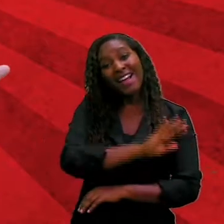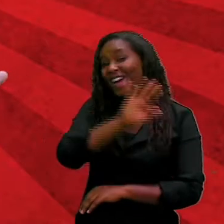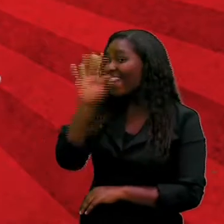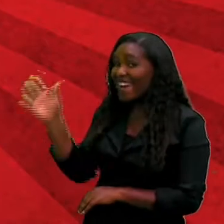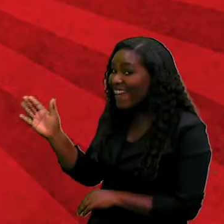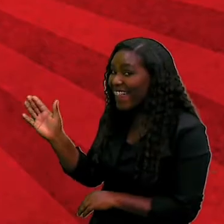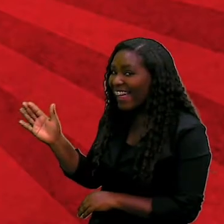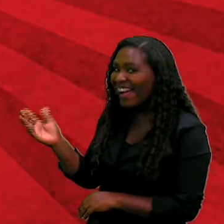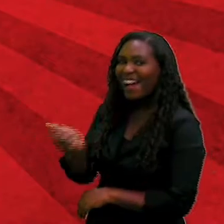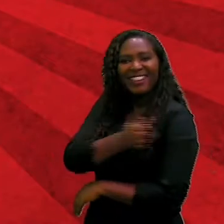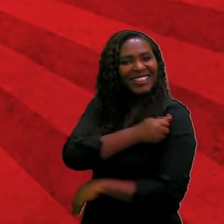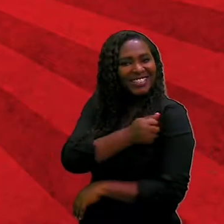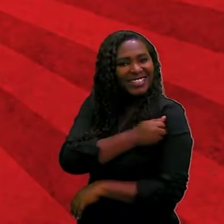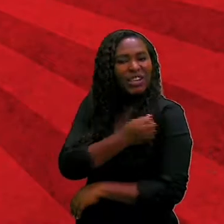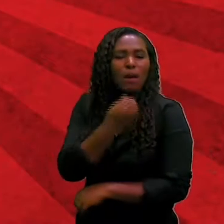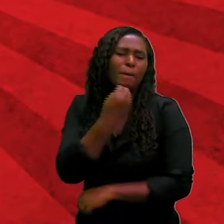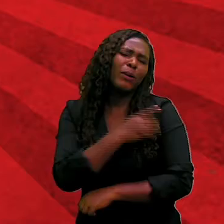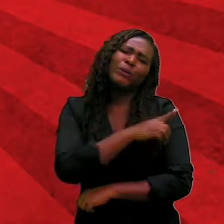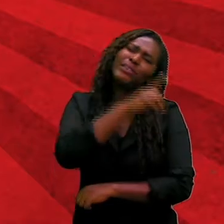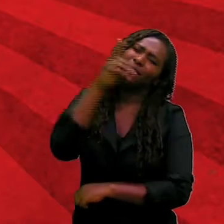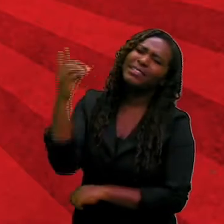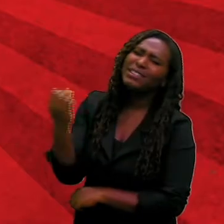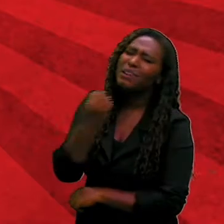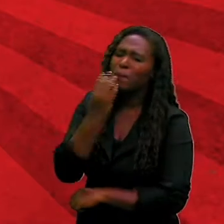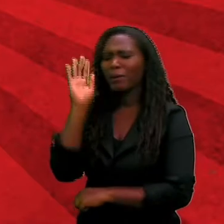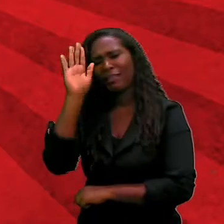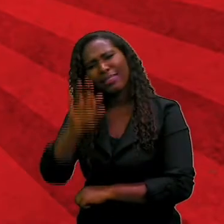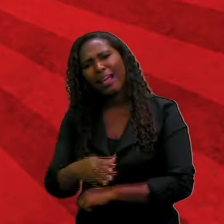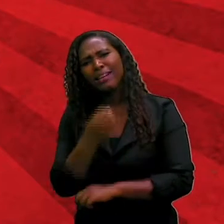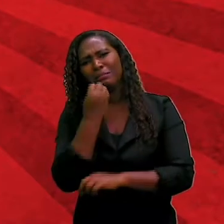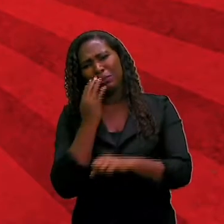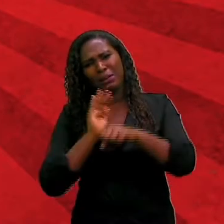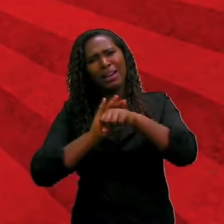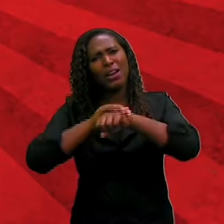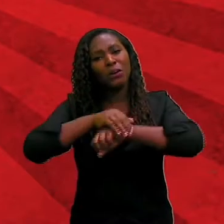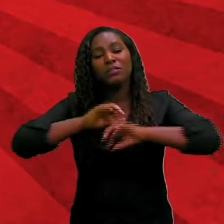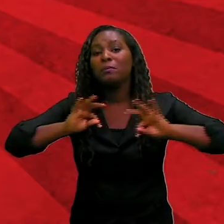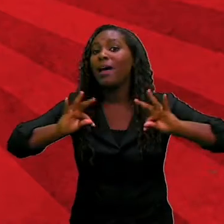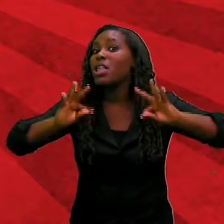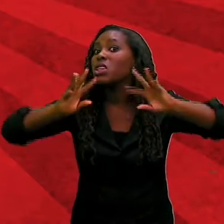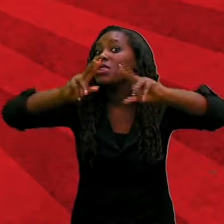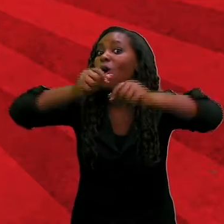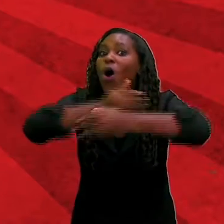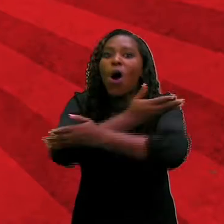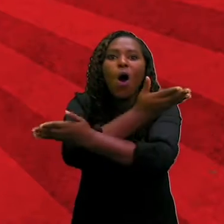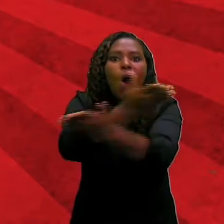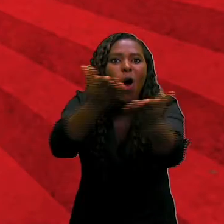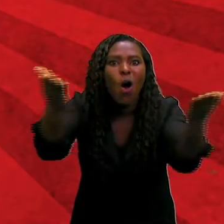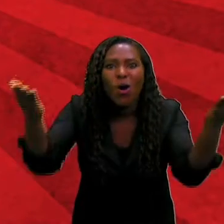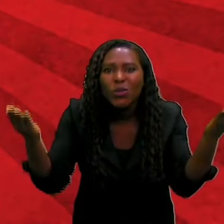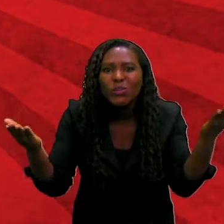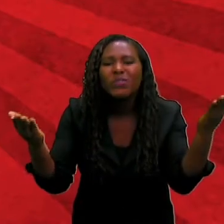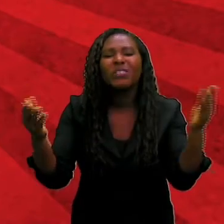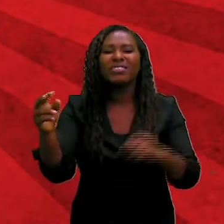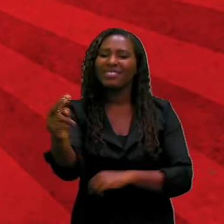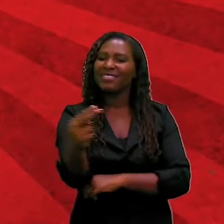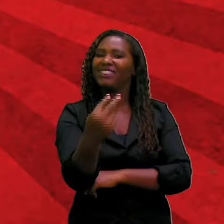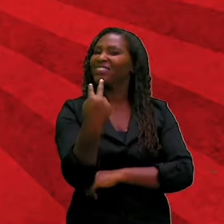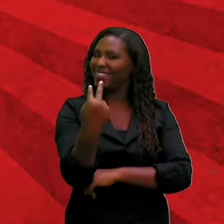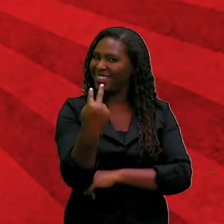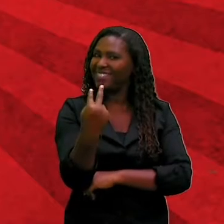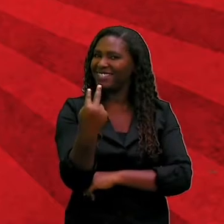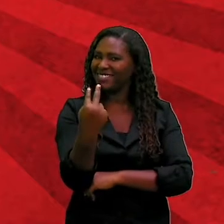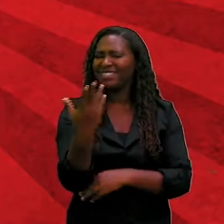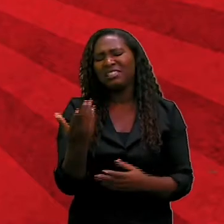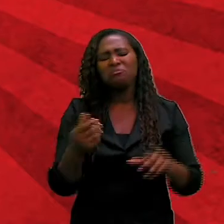Oi, pessoal! Bom dia, boa tarde, boa noite para todos vocês que estão nos assistindo, seja